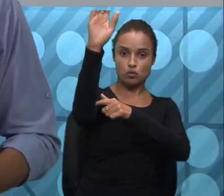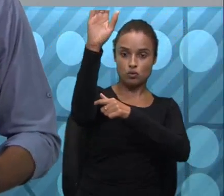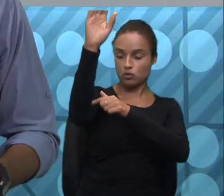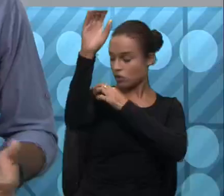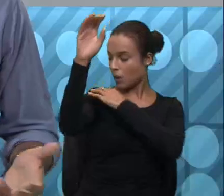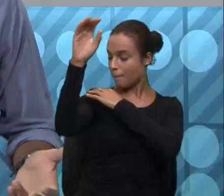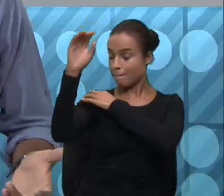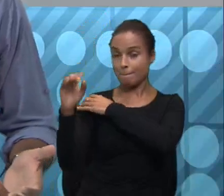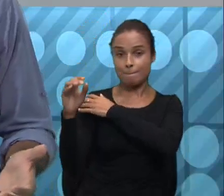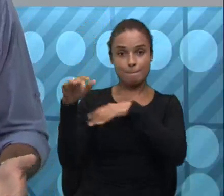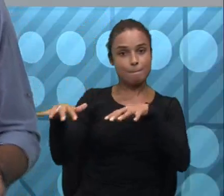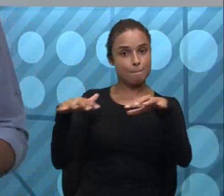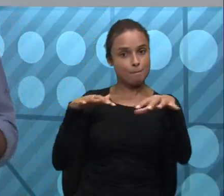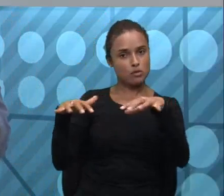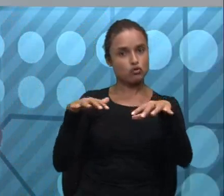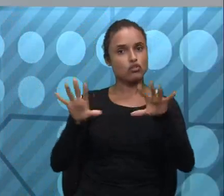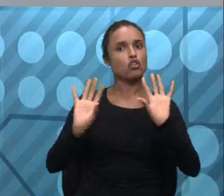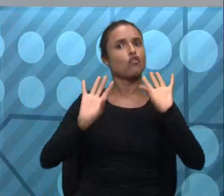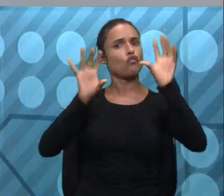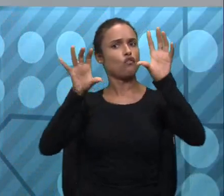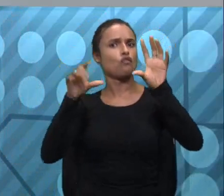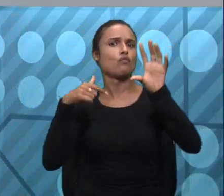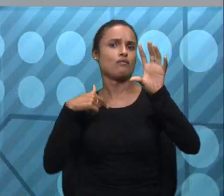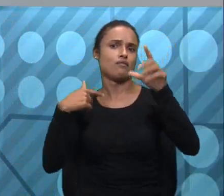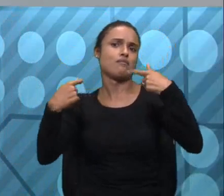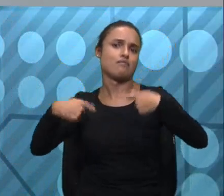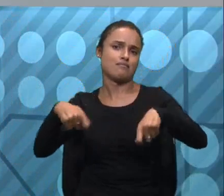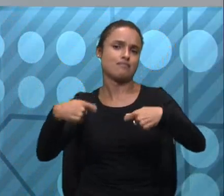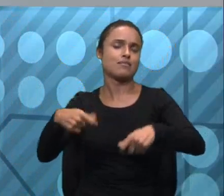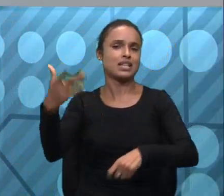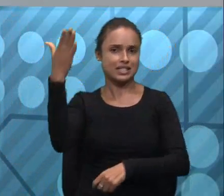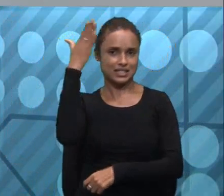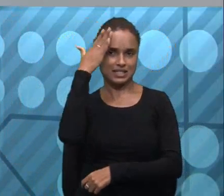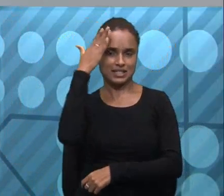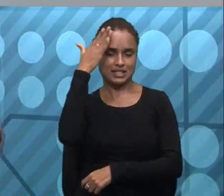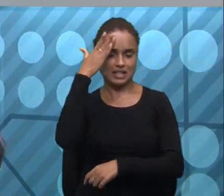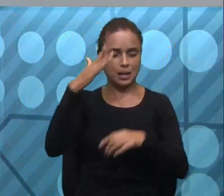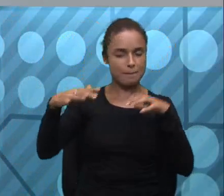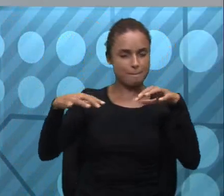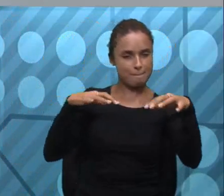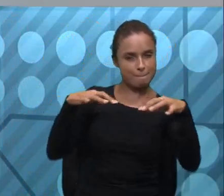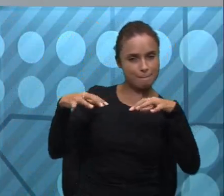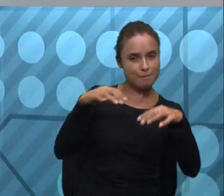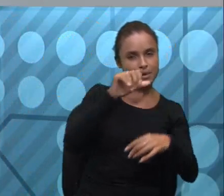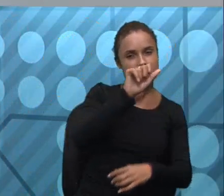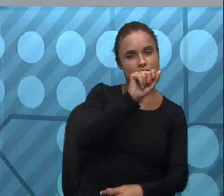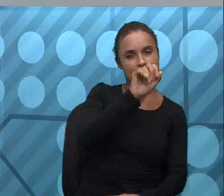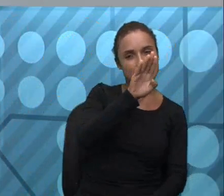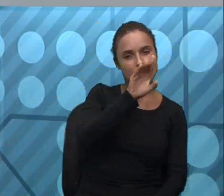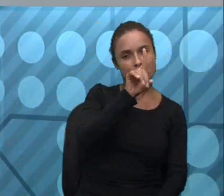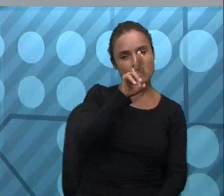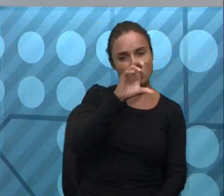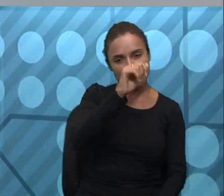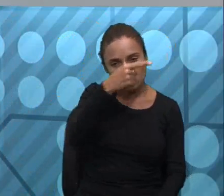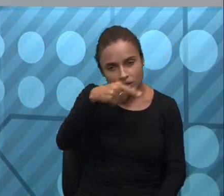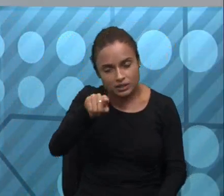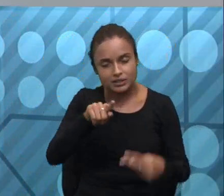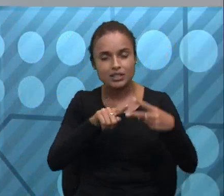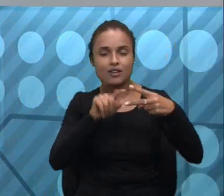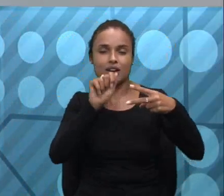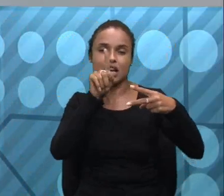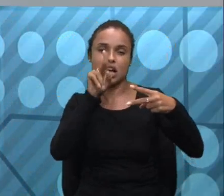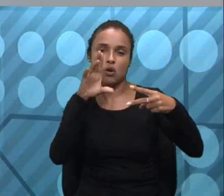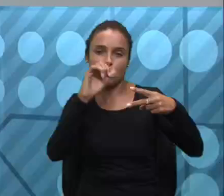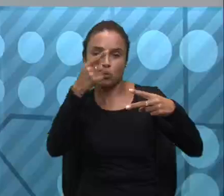abdução, né? Eu preciso desse tipo de conhecimento justamente para que eu corrija o